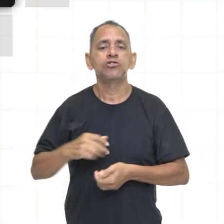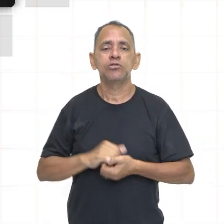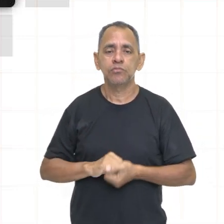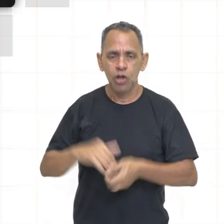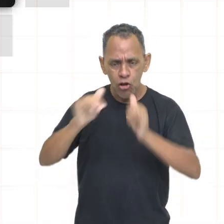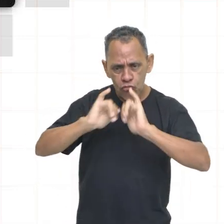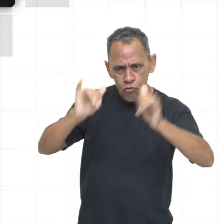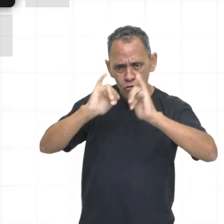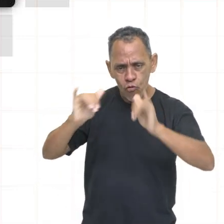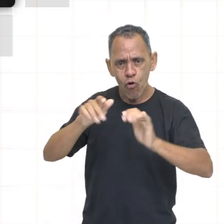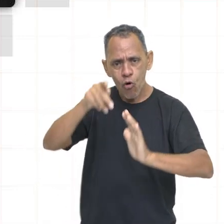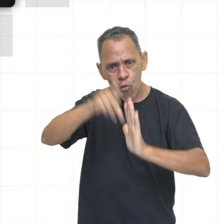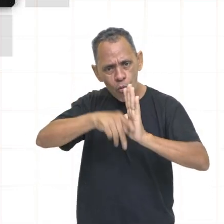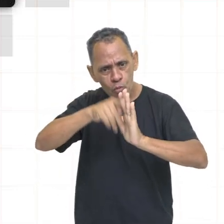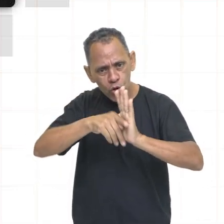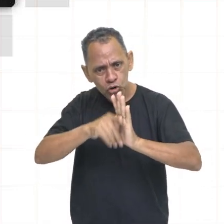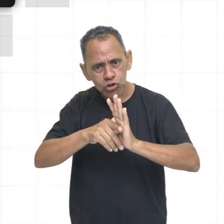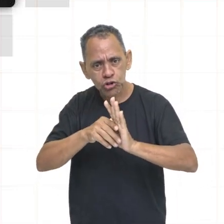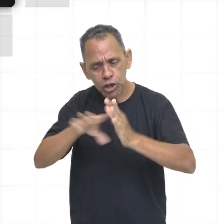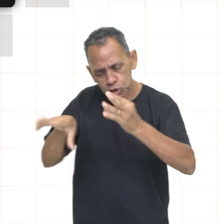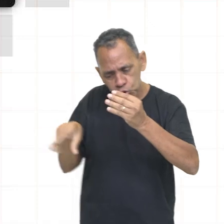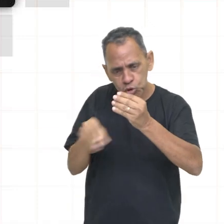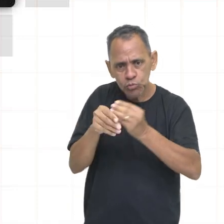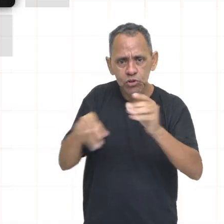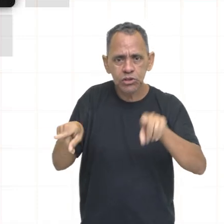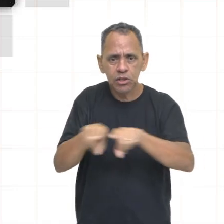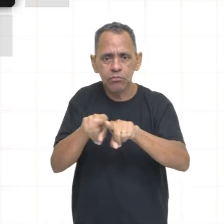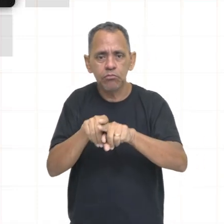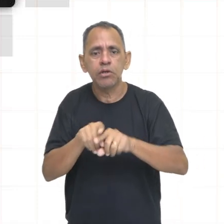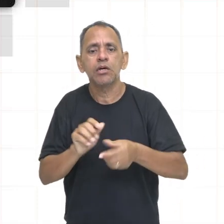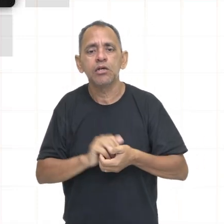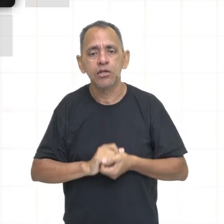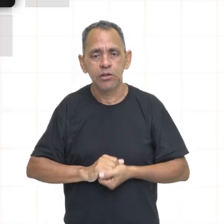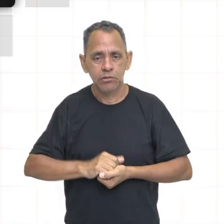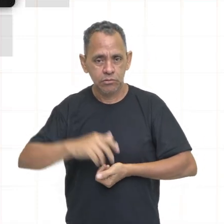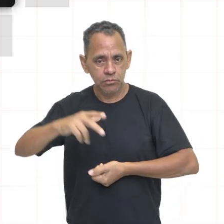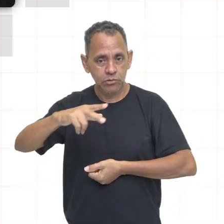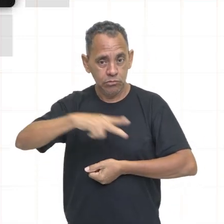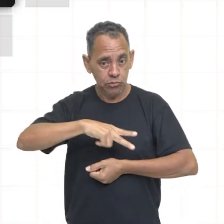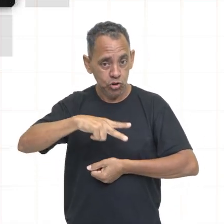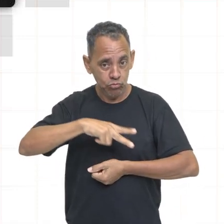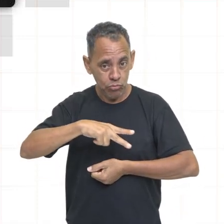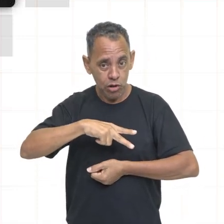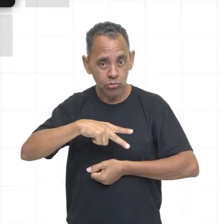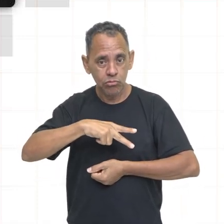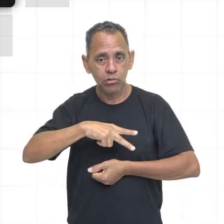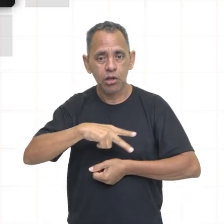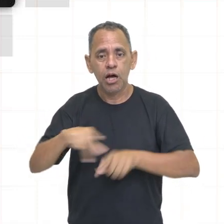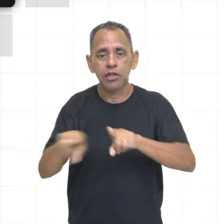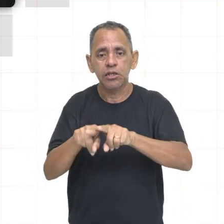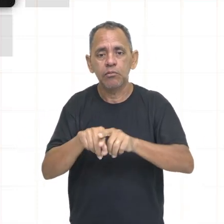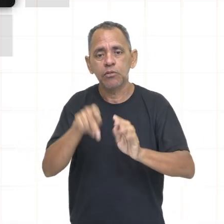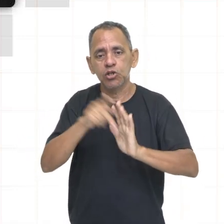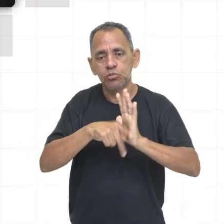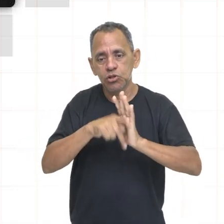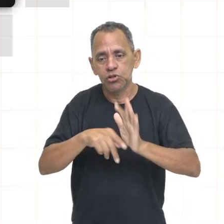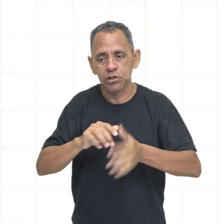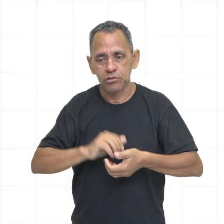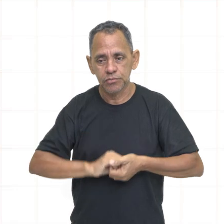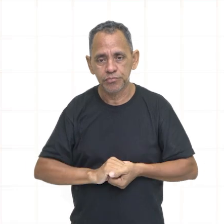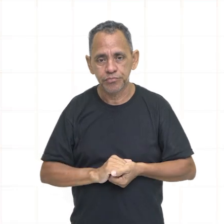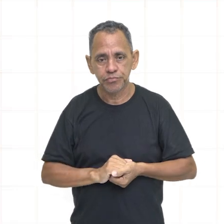regional, planejamento e contribuição da iniciativa privada nesse processo. Vamos adiante, vamos lá.